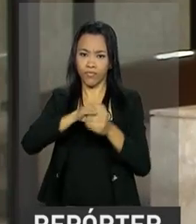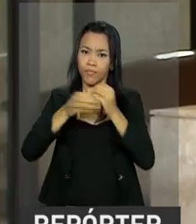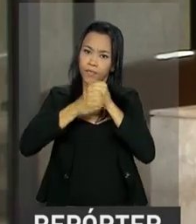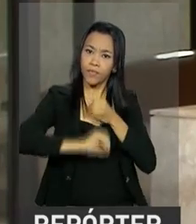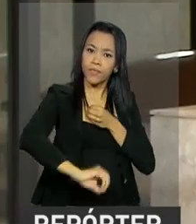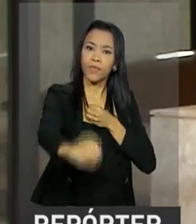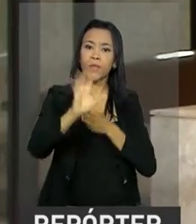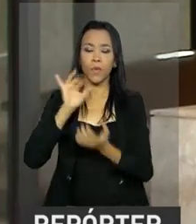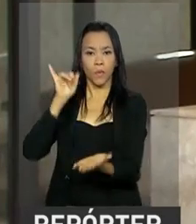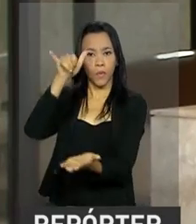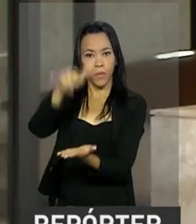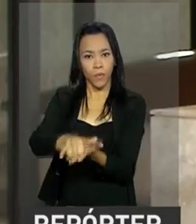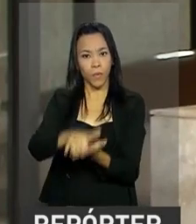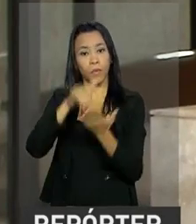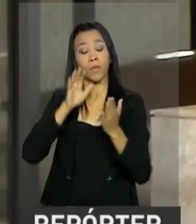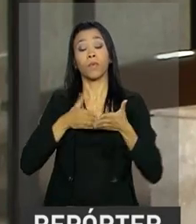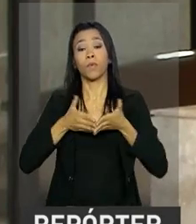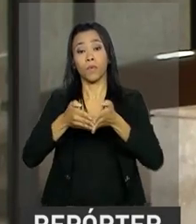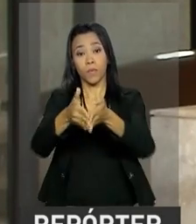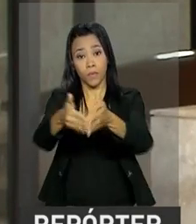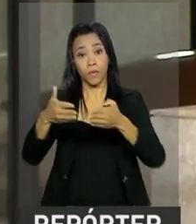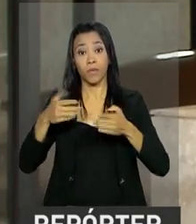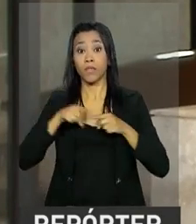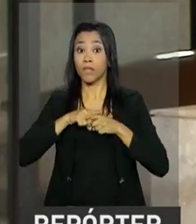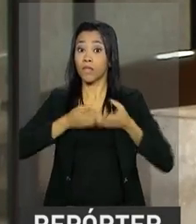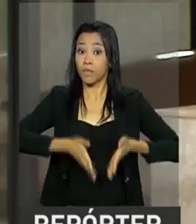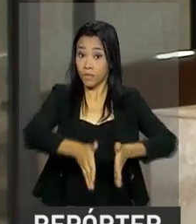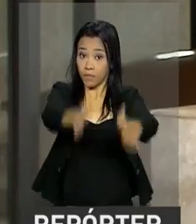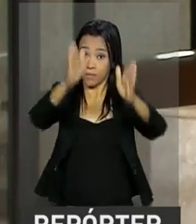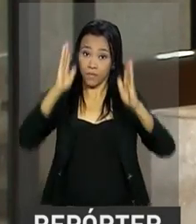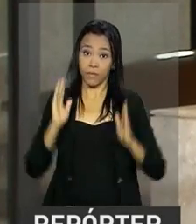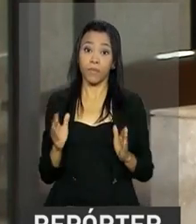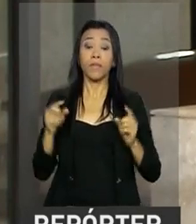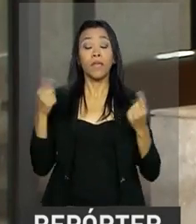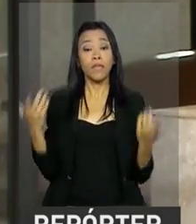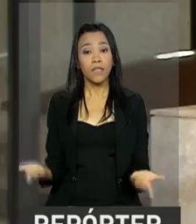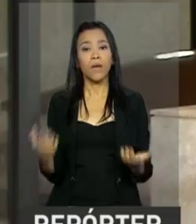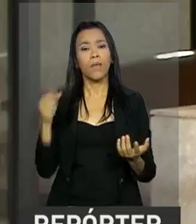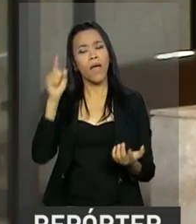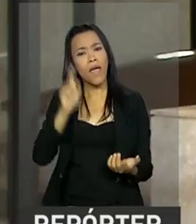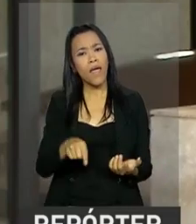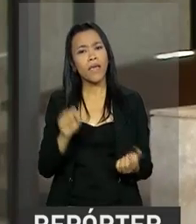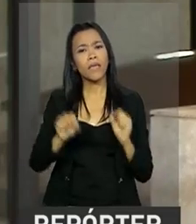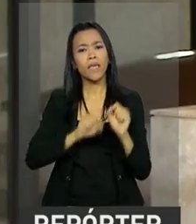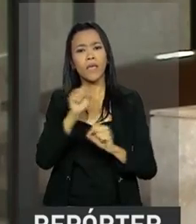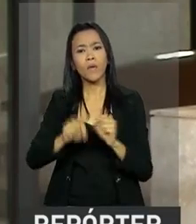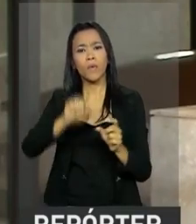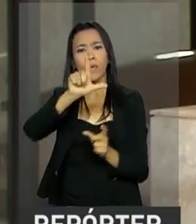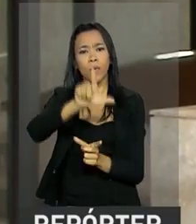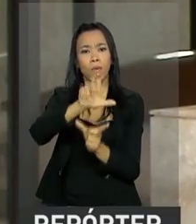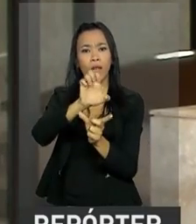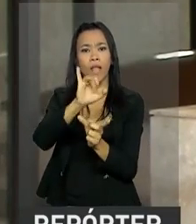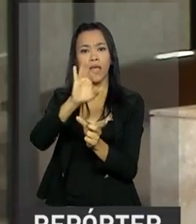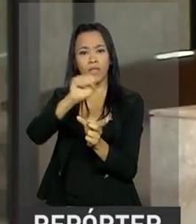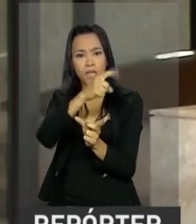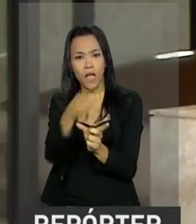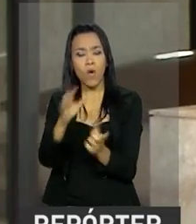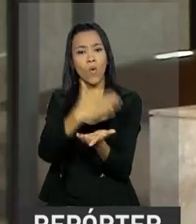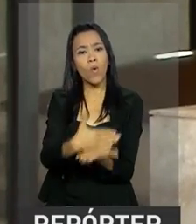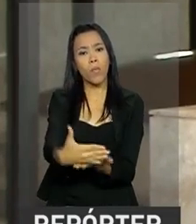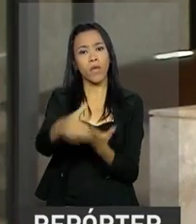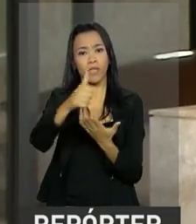aeroportos, rodovias, ferrovias, portos e mineração. A previsão é que os leilões comecem no início